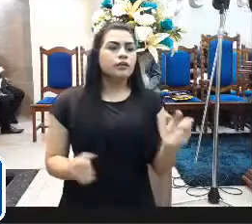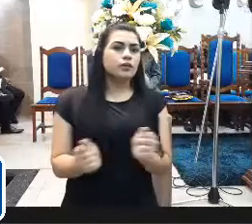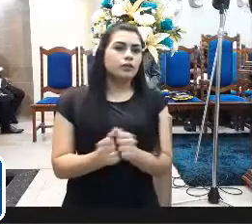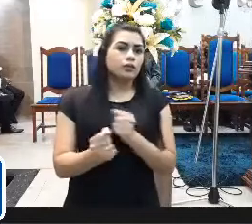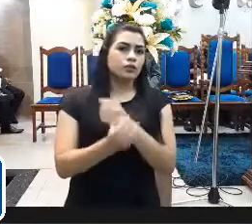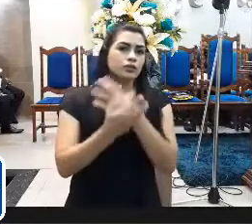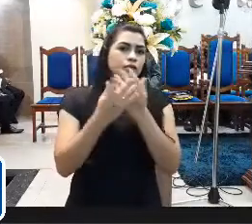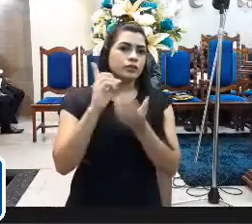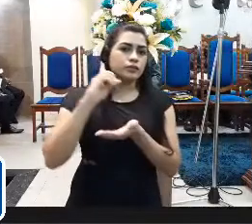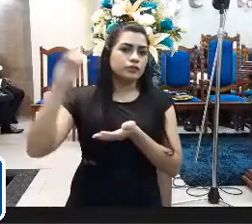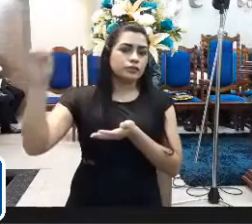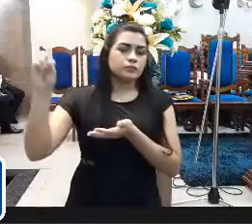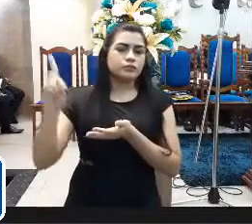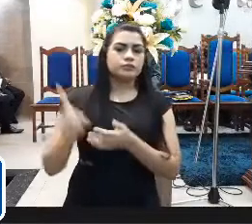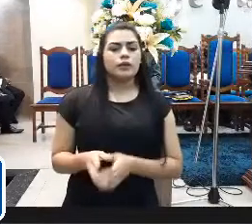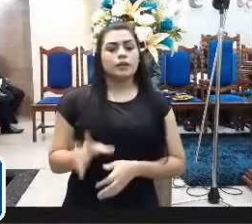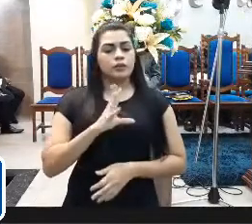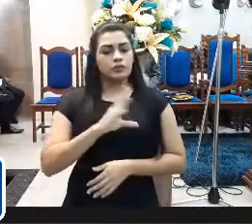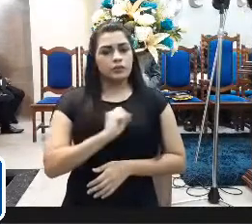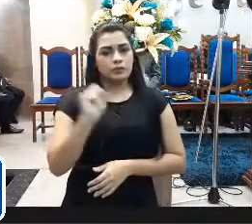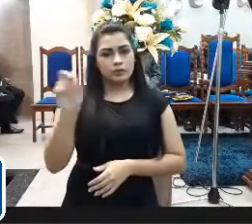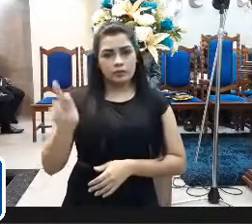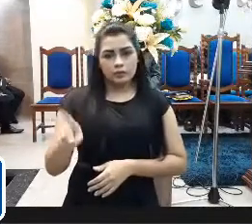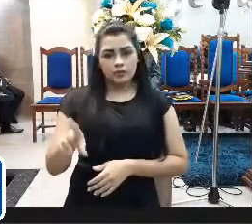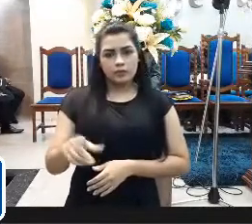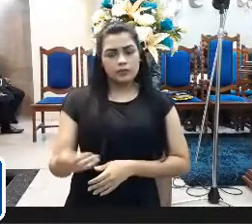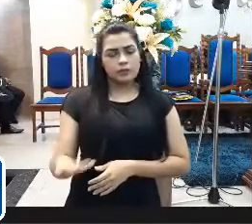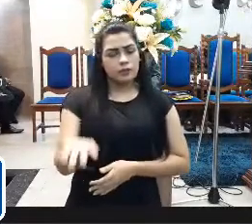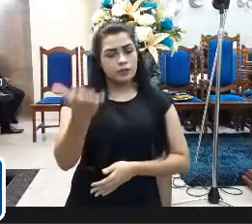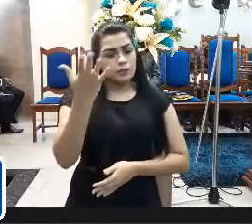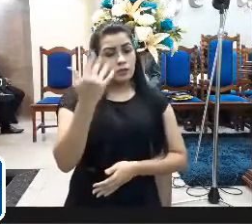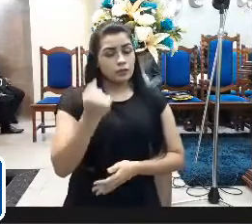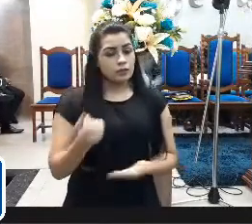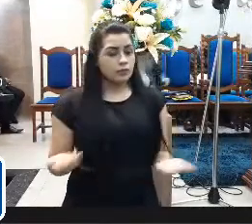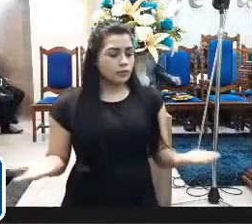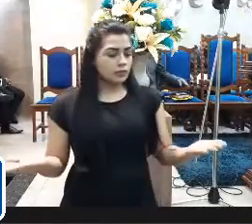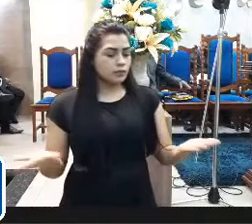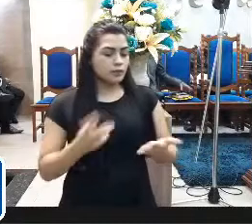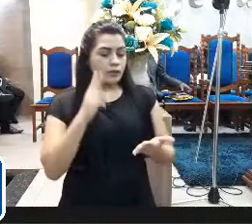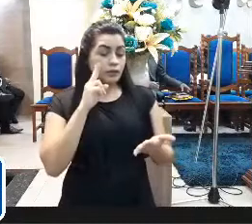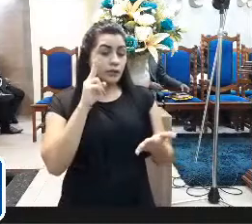Meus amados irmãos, vamos agora para a palavra de Deus.